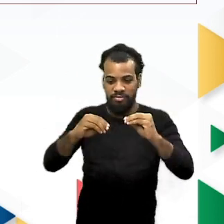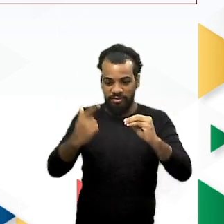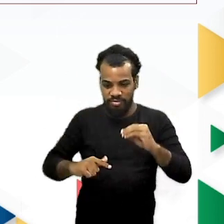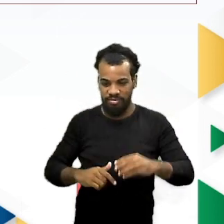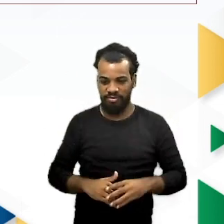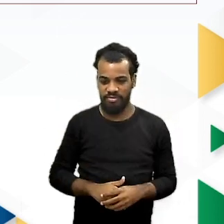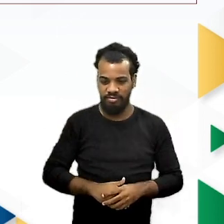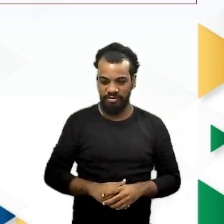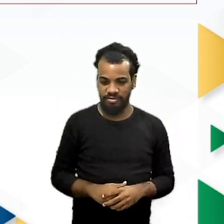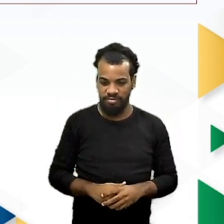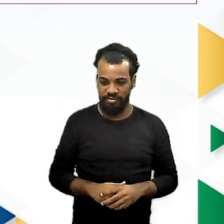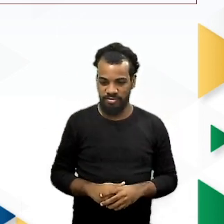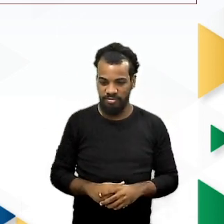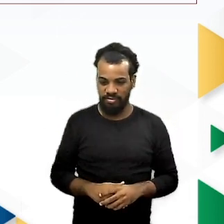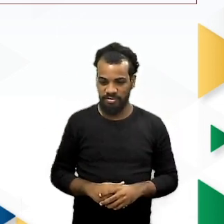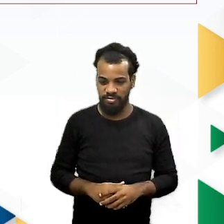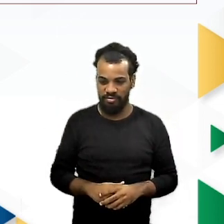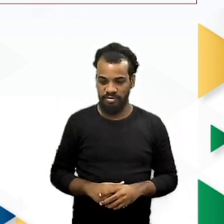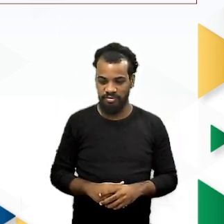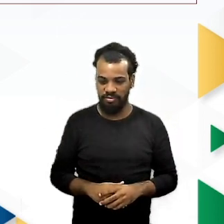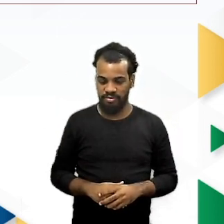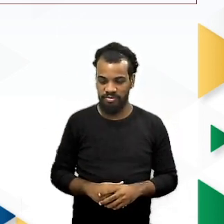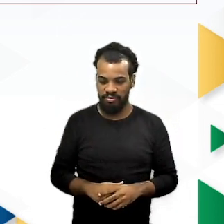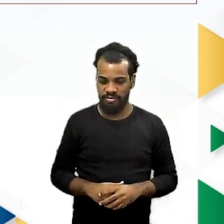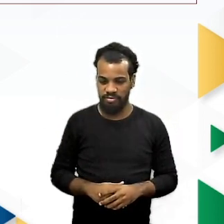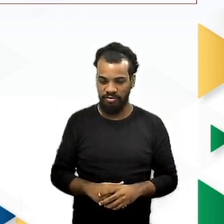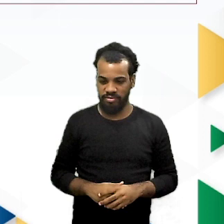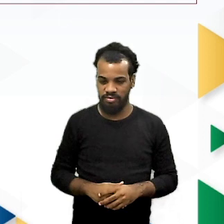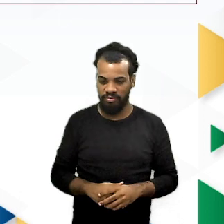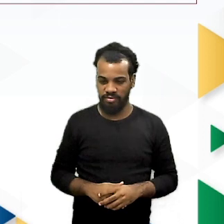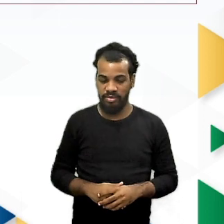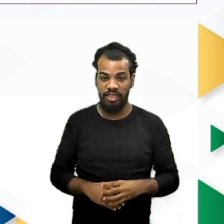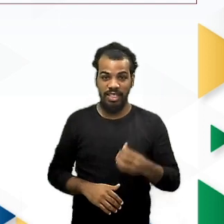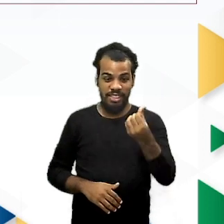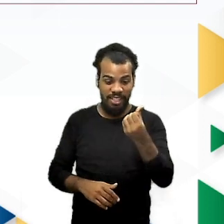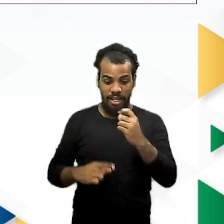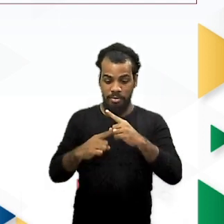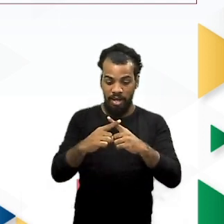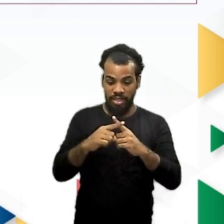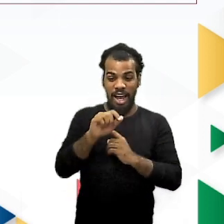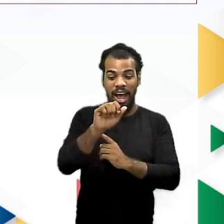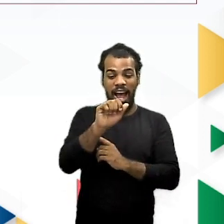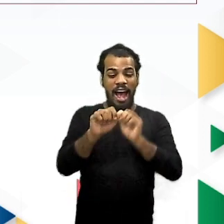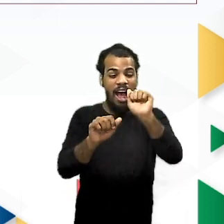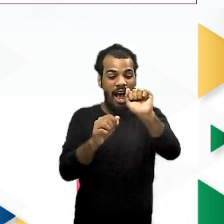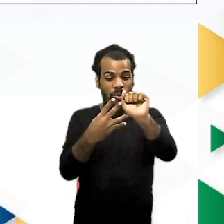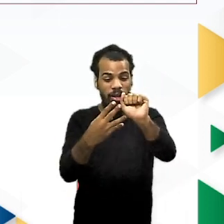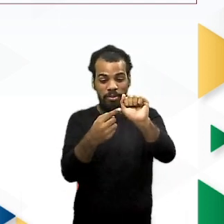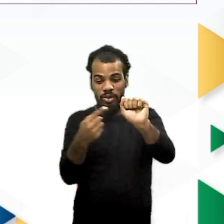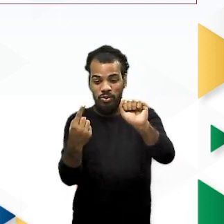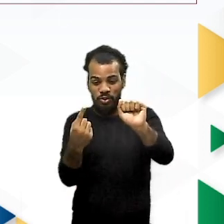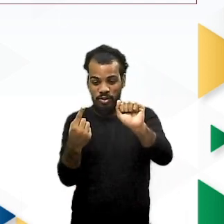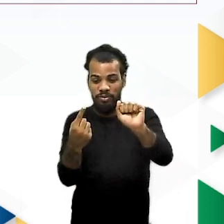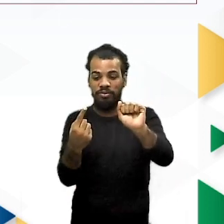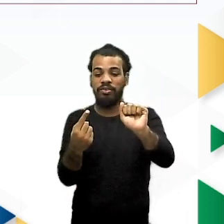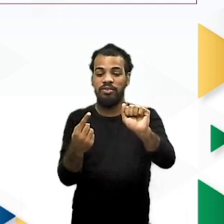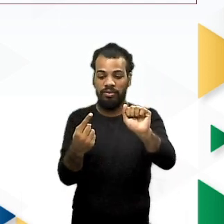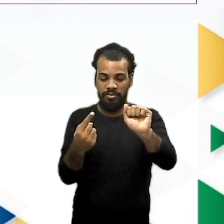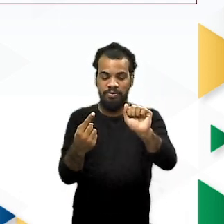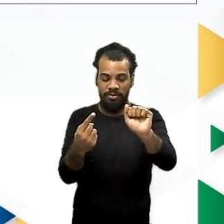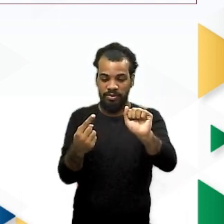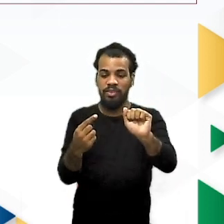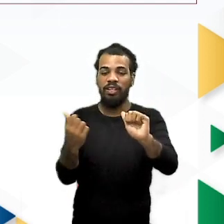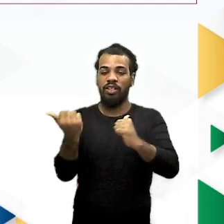Fechou? Agora A4. 6 mais A4 menos 1 dá A3. A3 a gente sabe quem é. Que